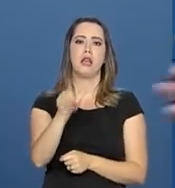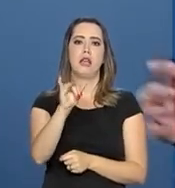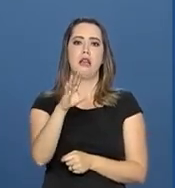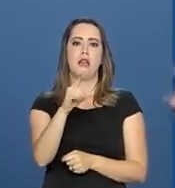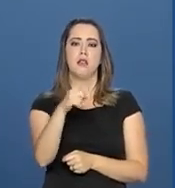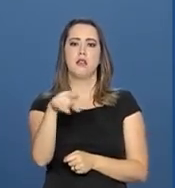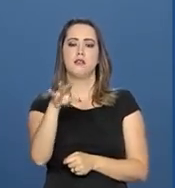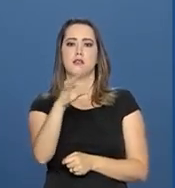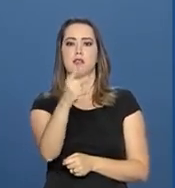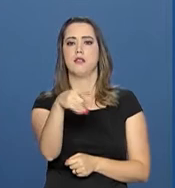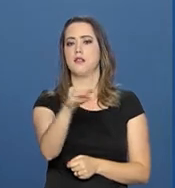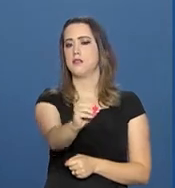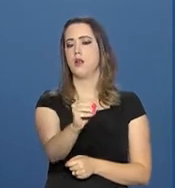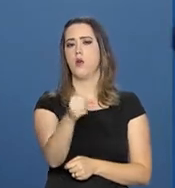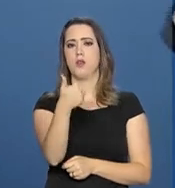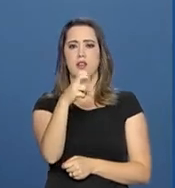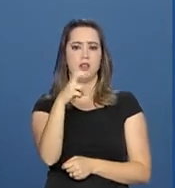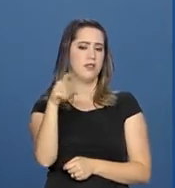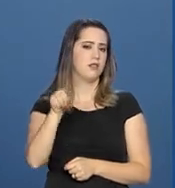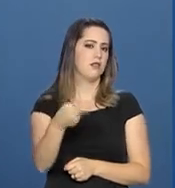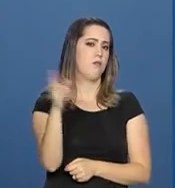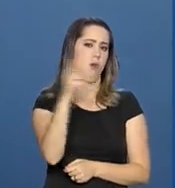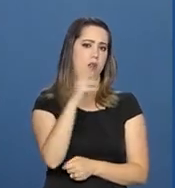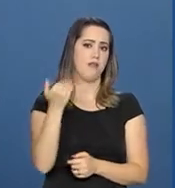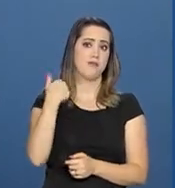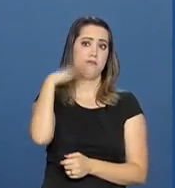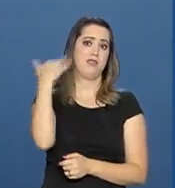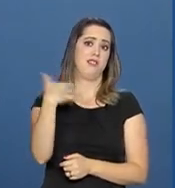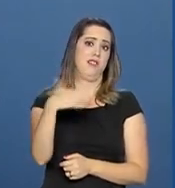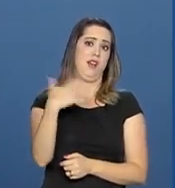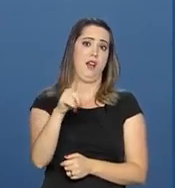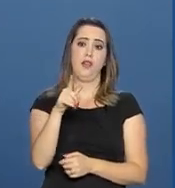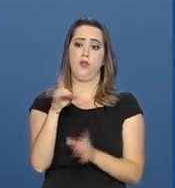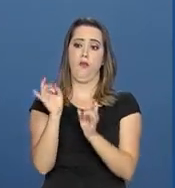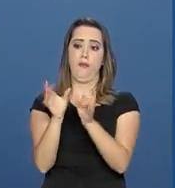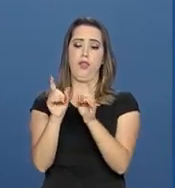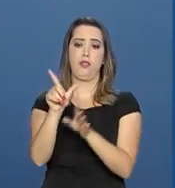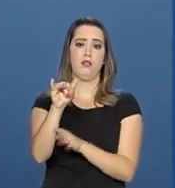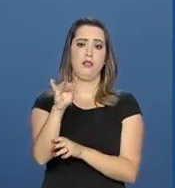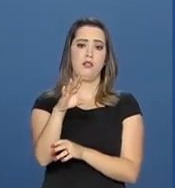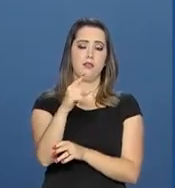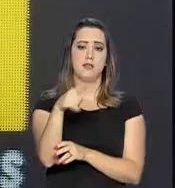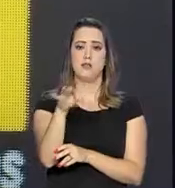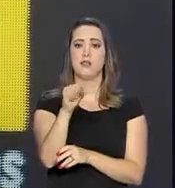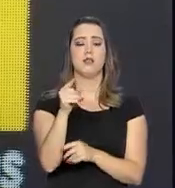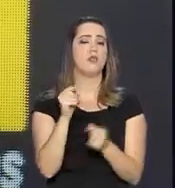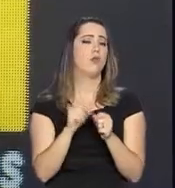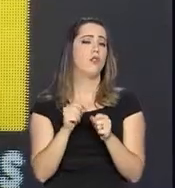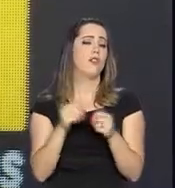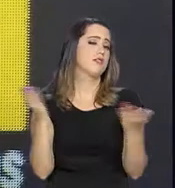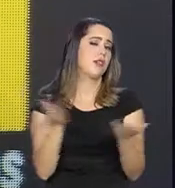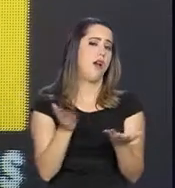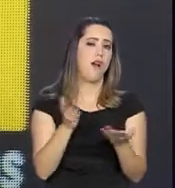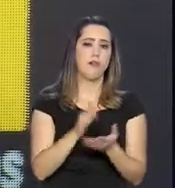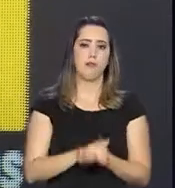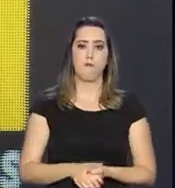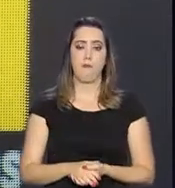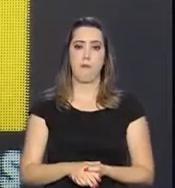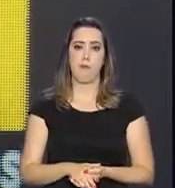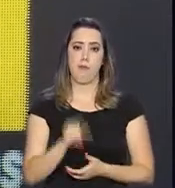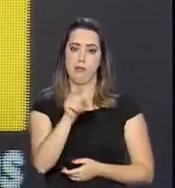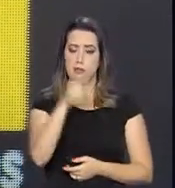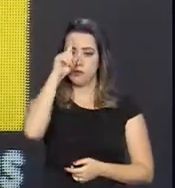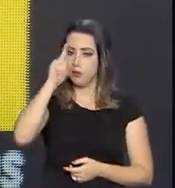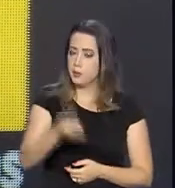que vale 15 mil reais, fica mais caro fazer a licitação do que realmente executar desde já. O presidente determinou ainda